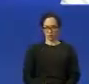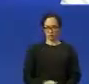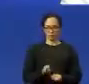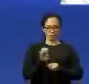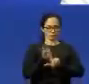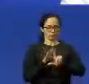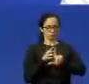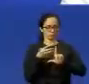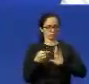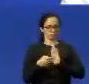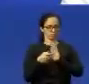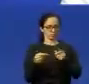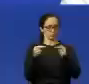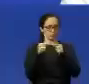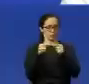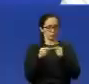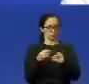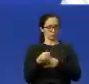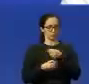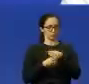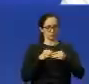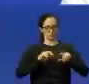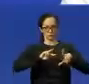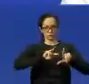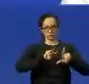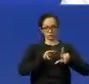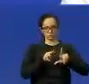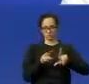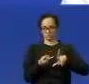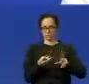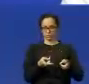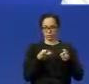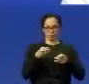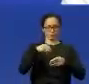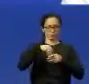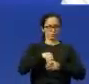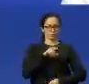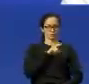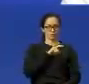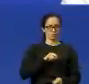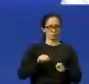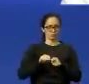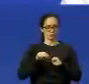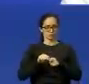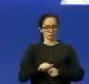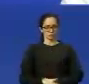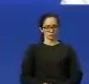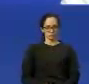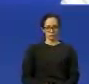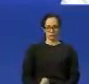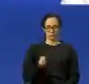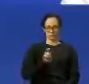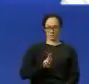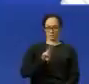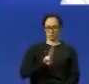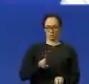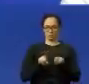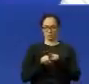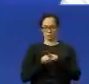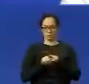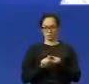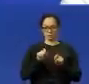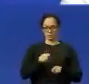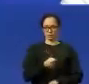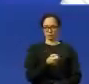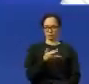uma tabelinha com a relação entre o número de dentes das engrenagens das coroas, primeira, segunda e terceira coroa, e também número